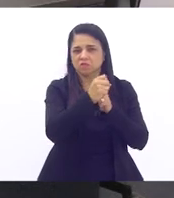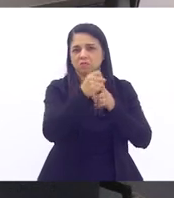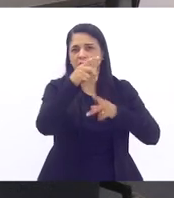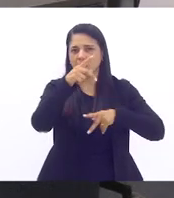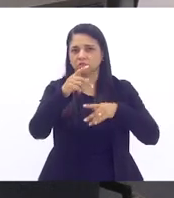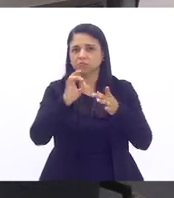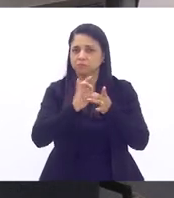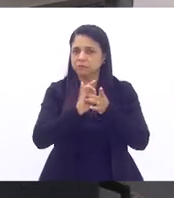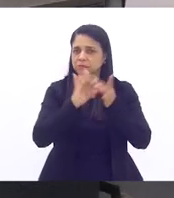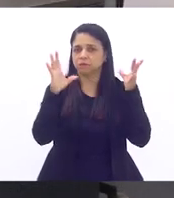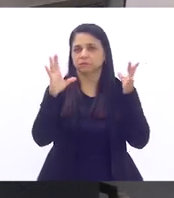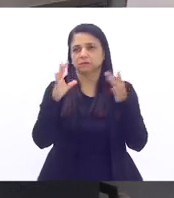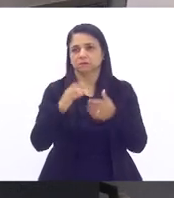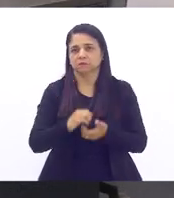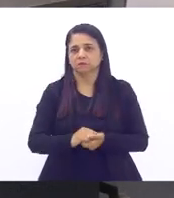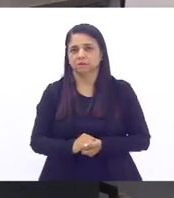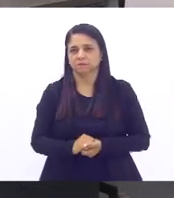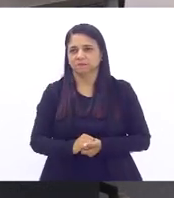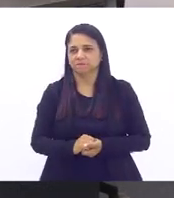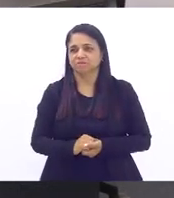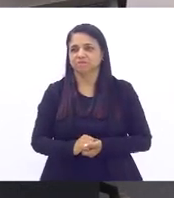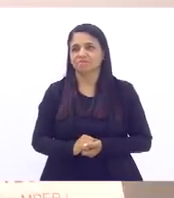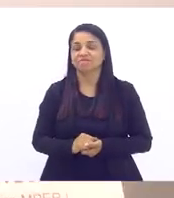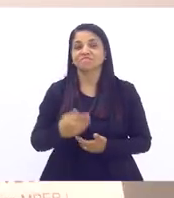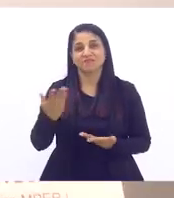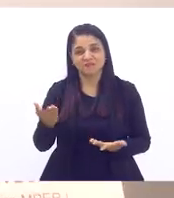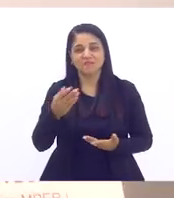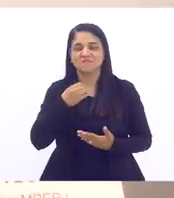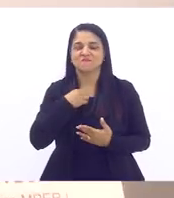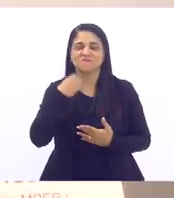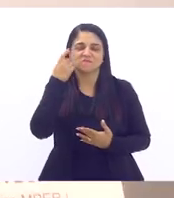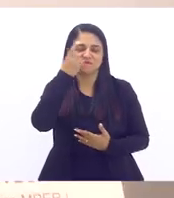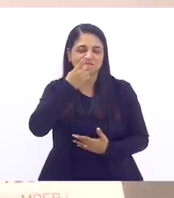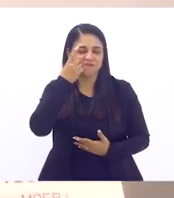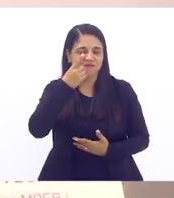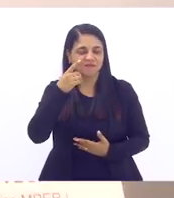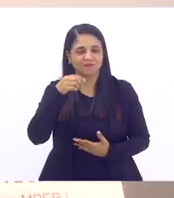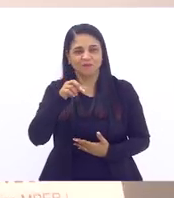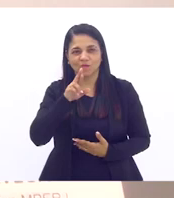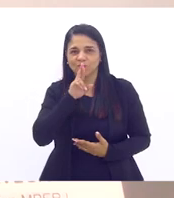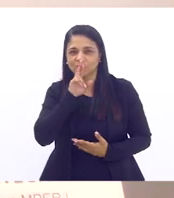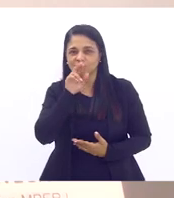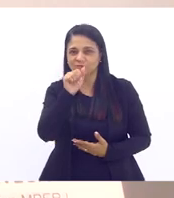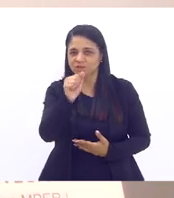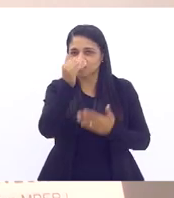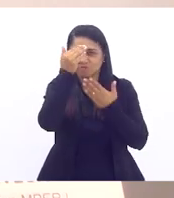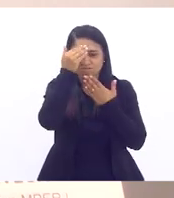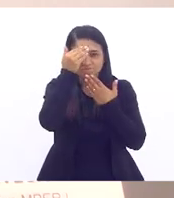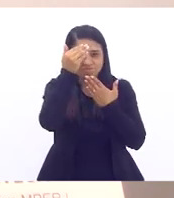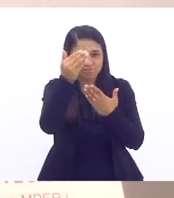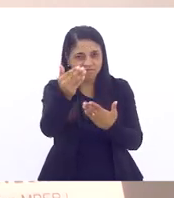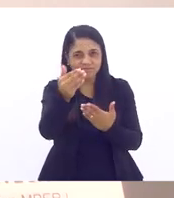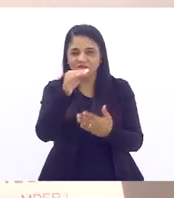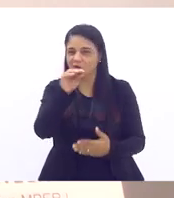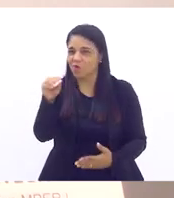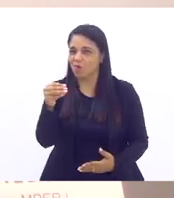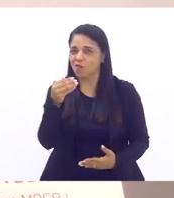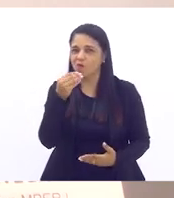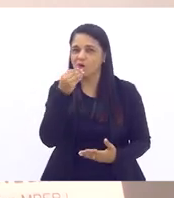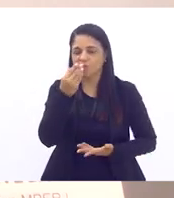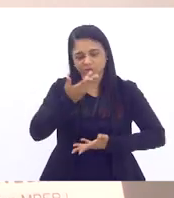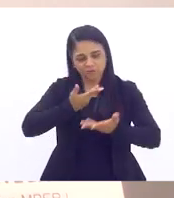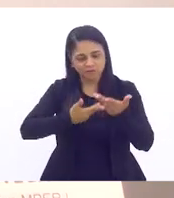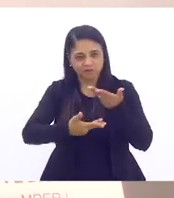navega Deputado Rodrigo Amorim muito obrigado agradeço imensamente oportunidade de compartilhar